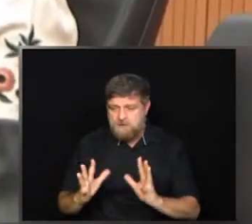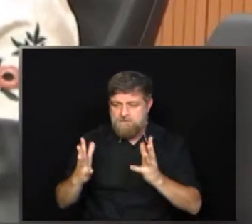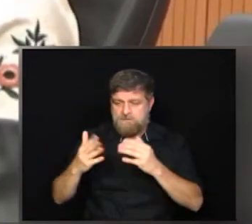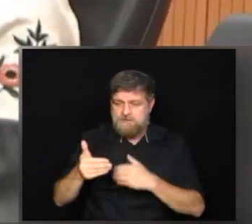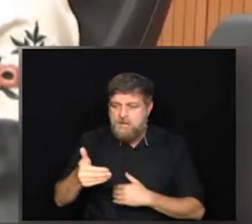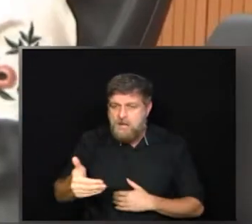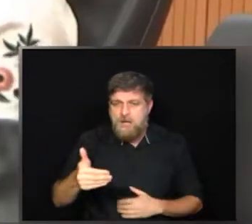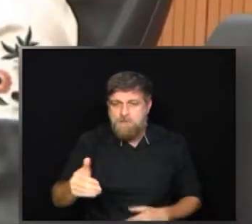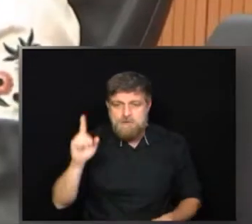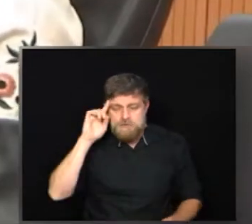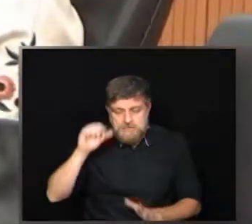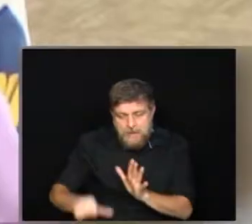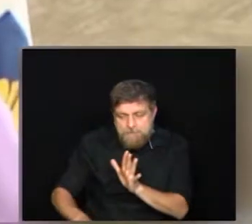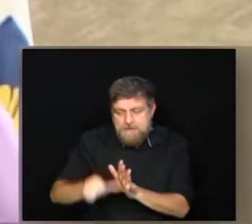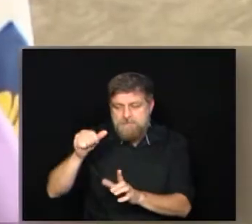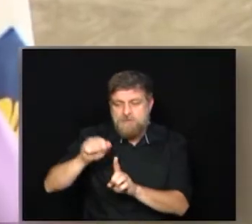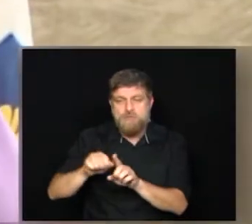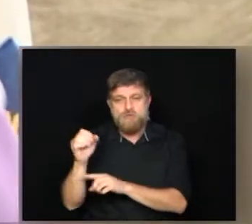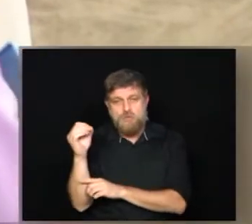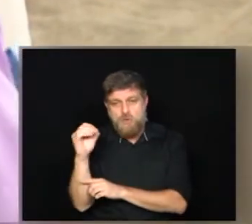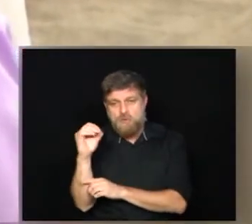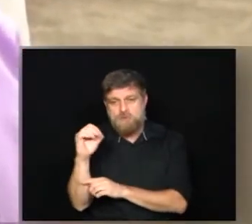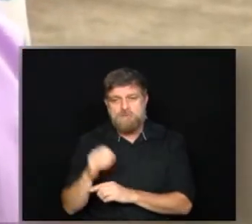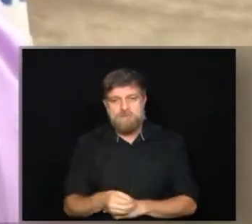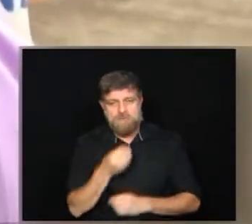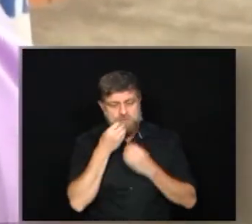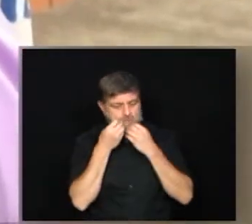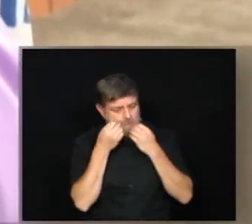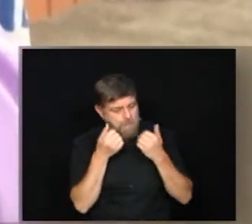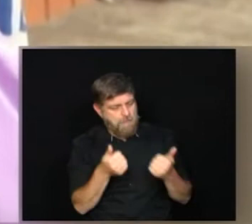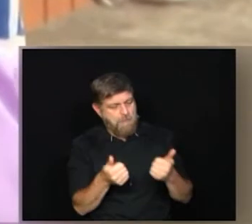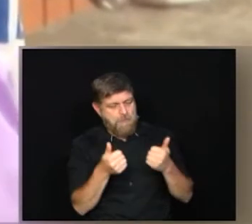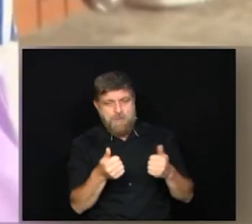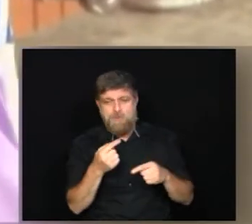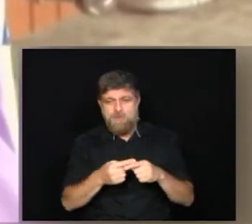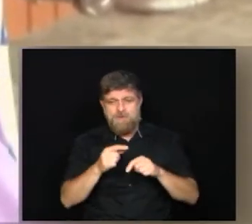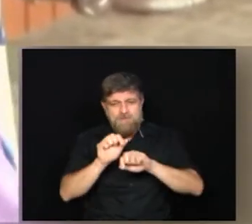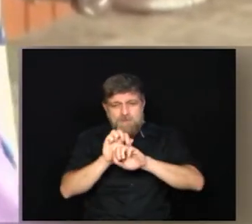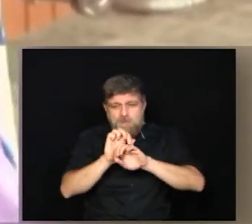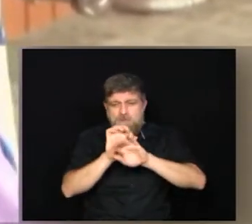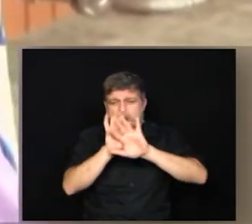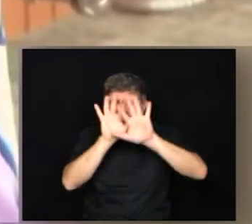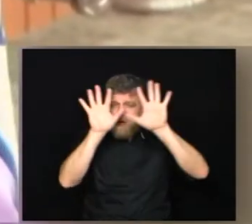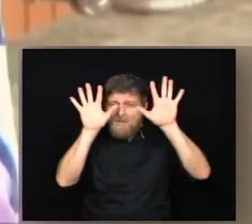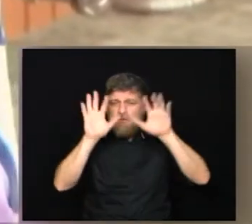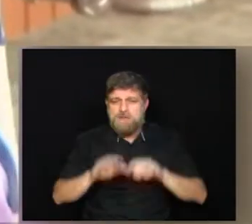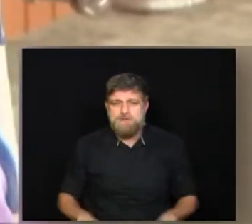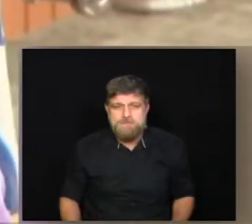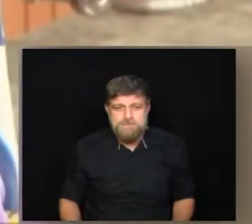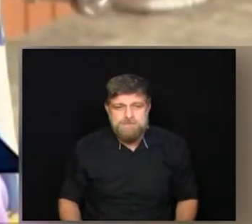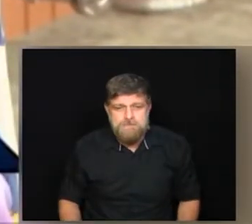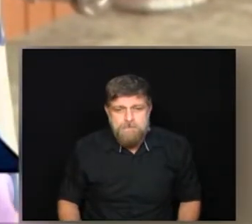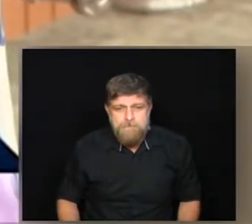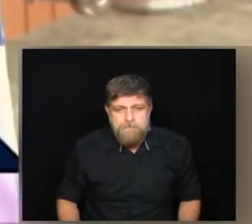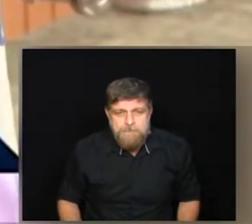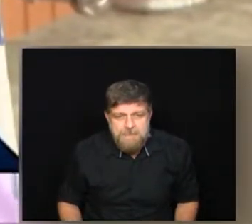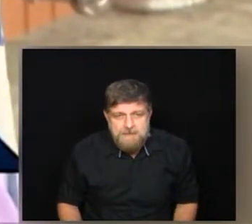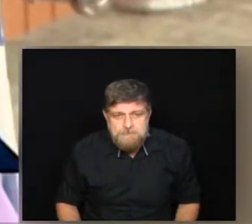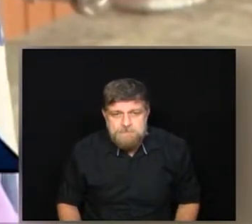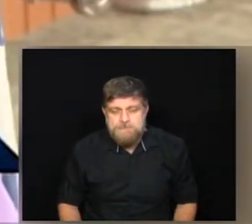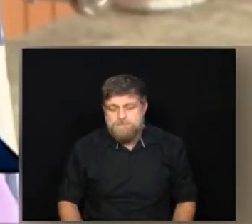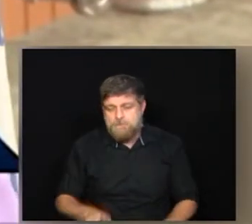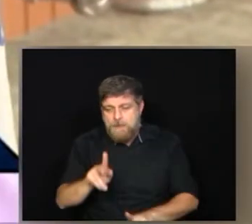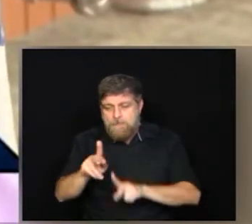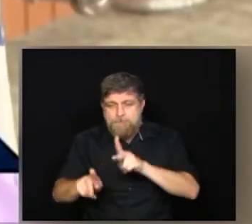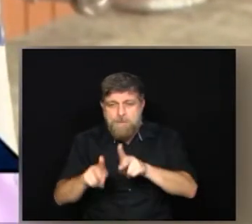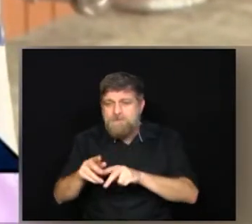próximo dia 1º de outubro. Foi muito bom, porque esclarecida a LPIs, para a